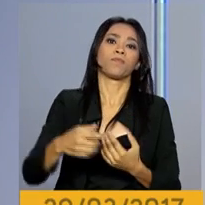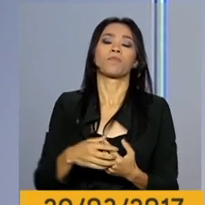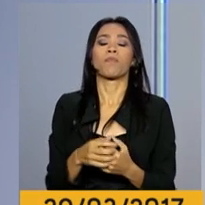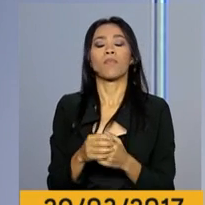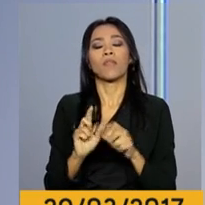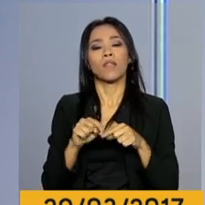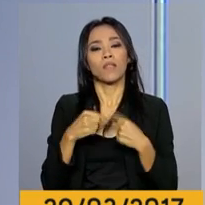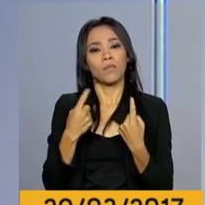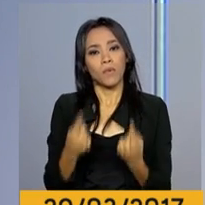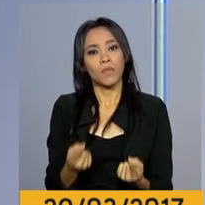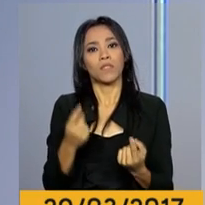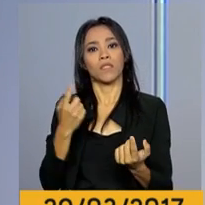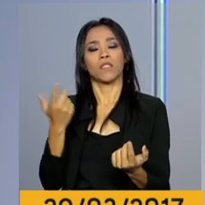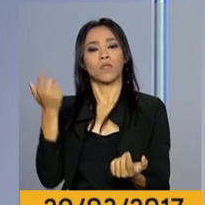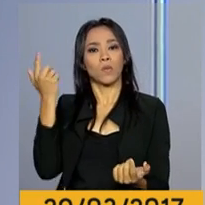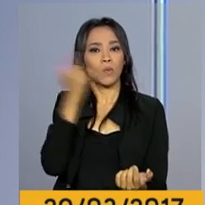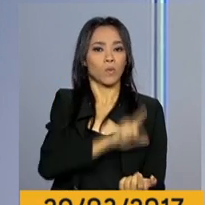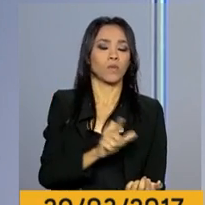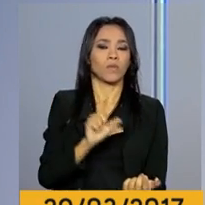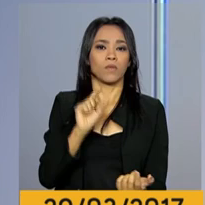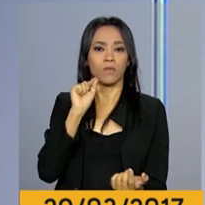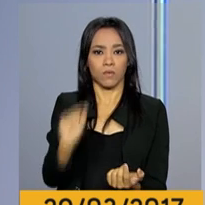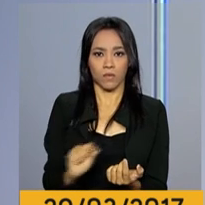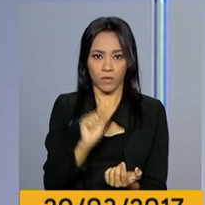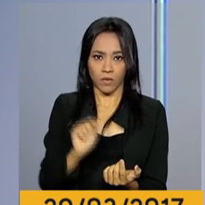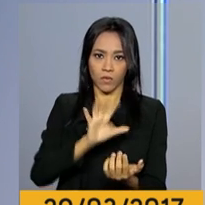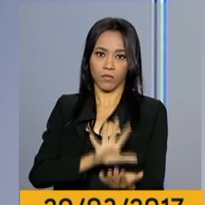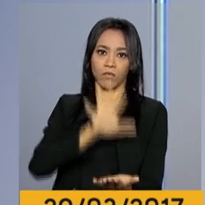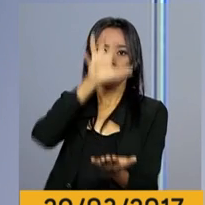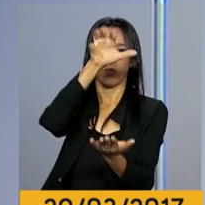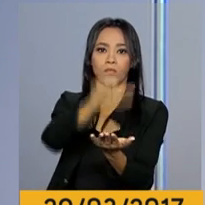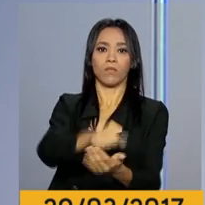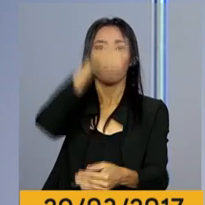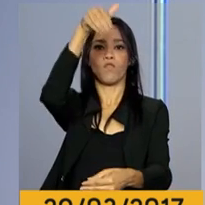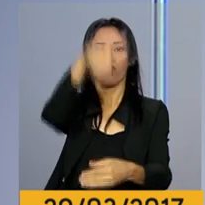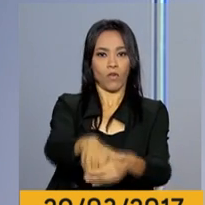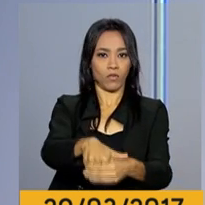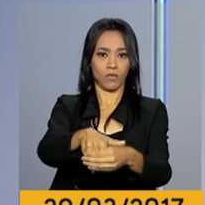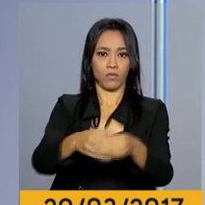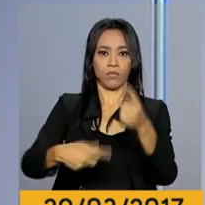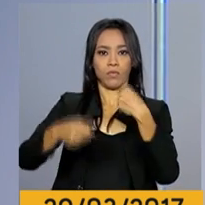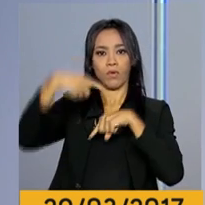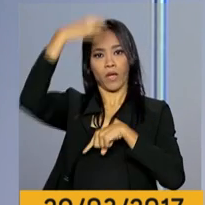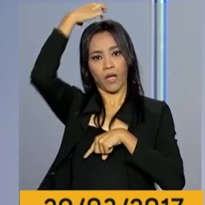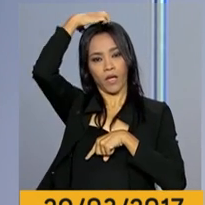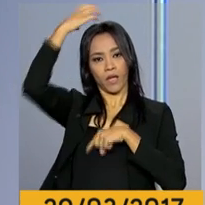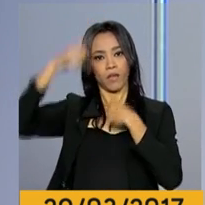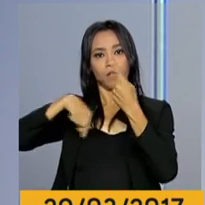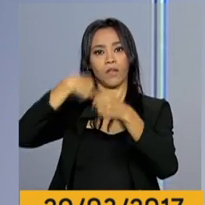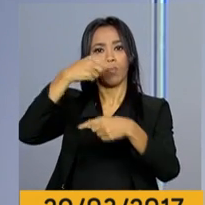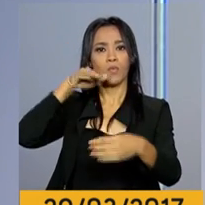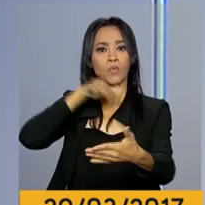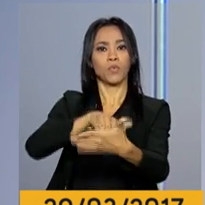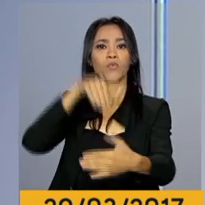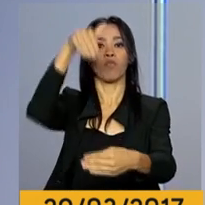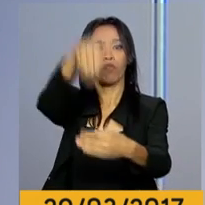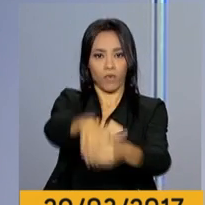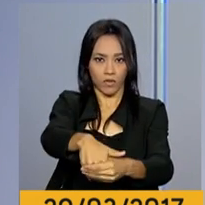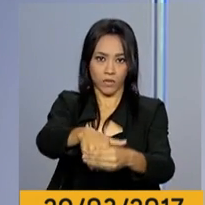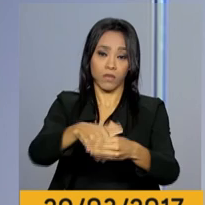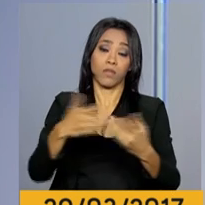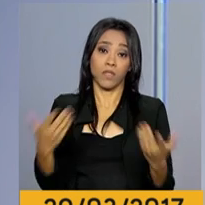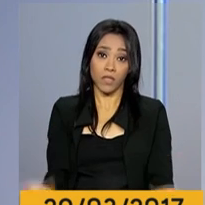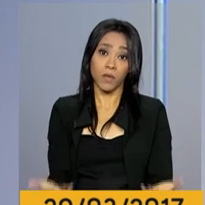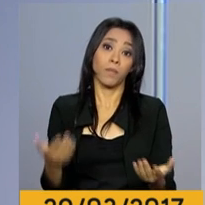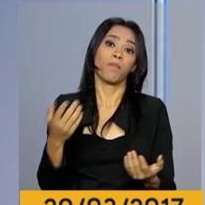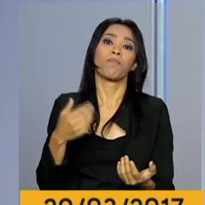se estabeleceu se estabeleceu a república ea federação nosso país portanto federação